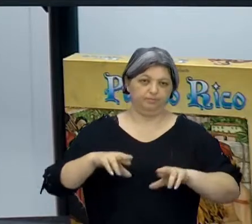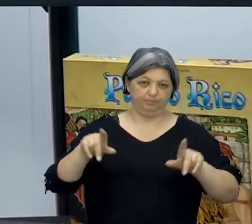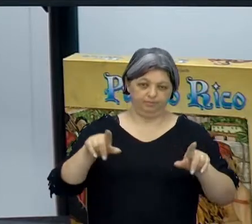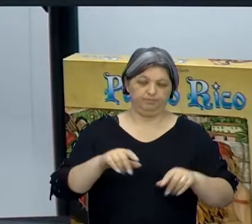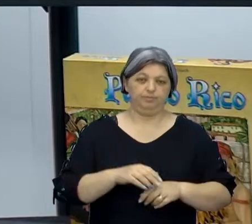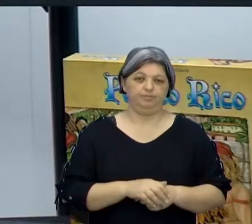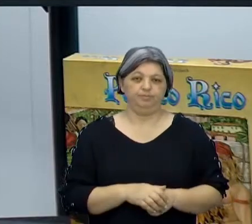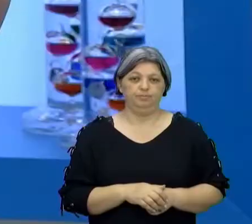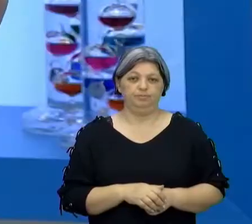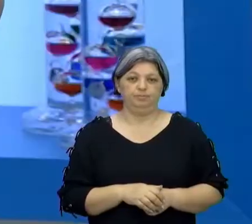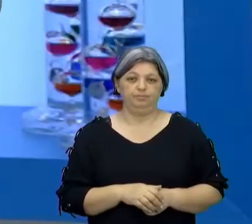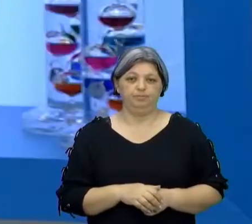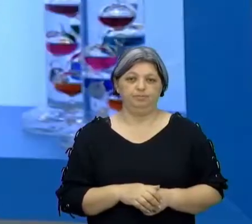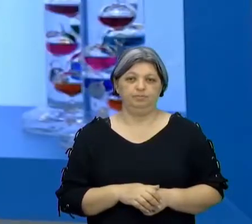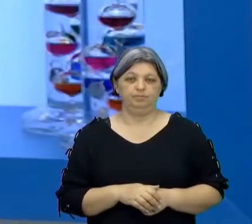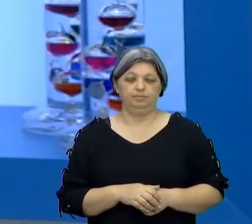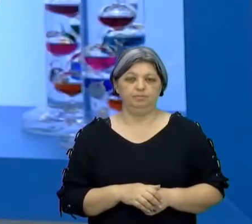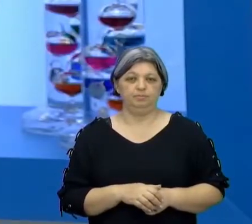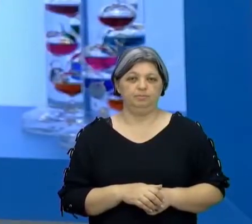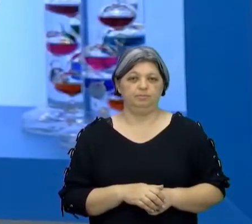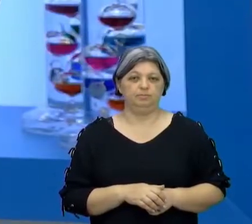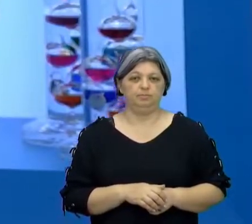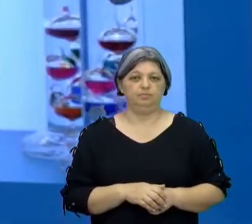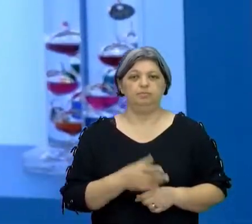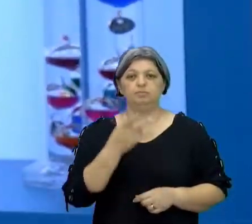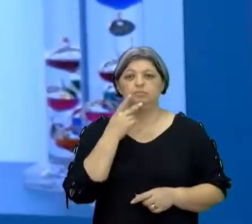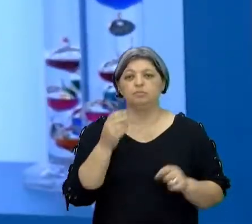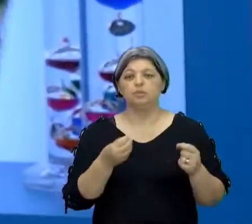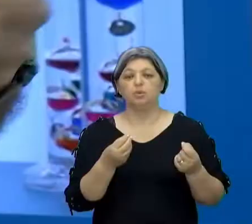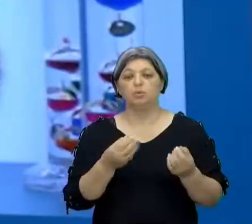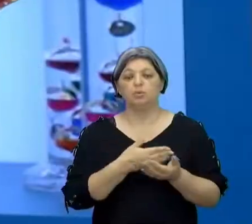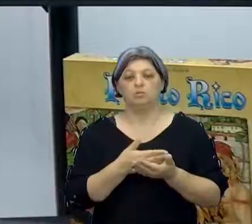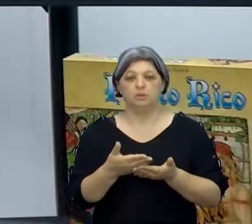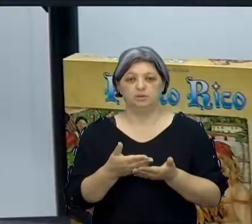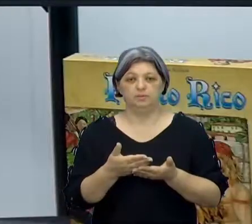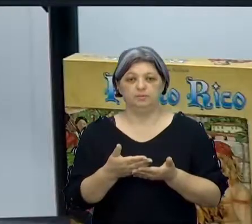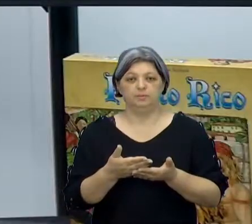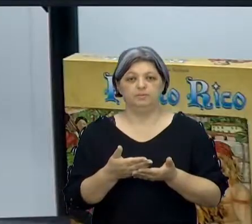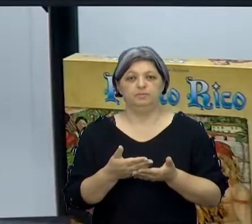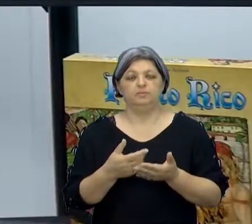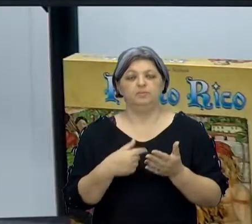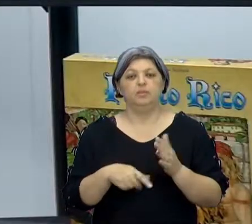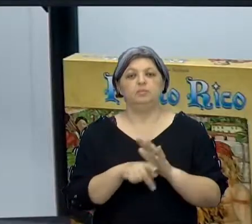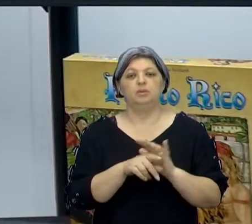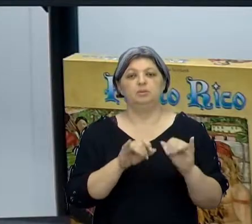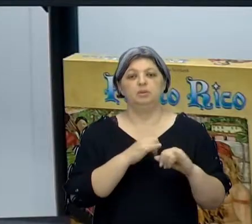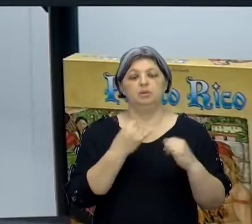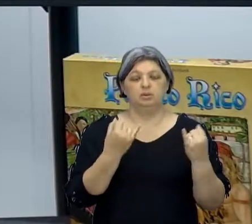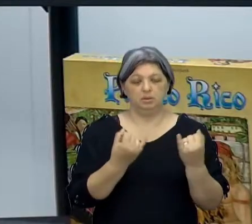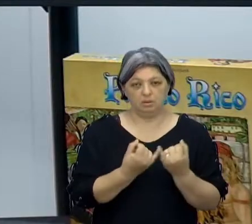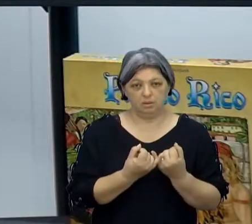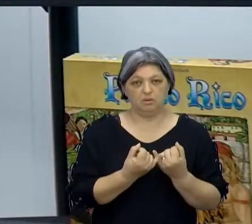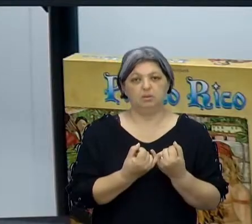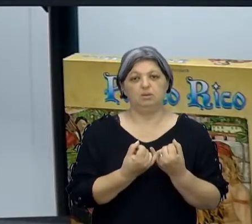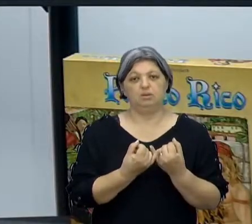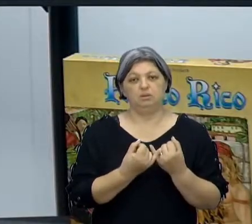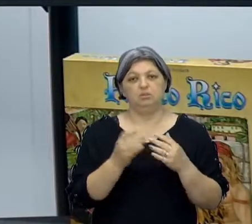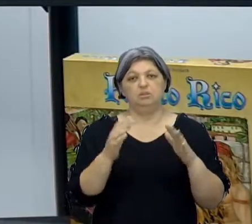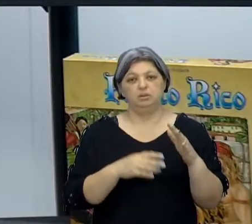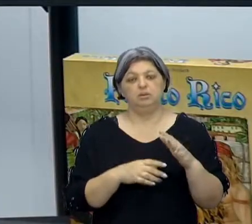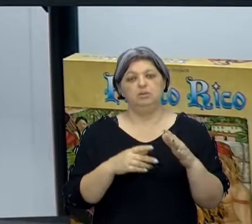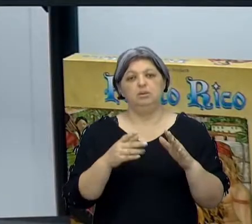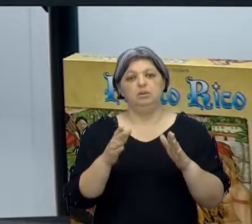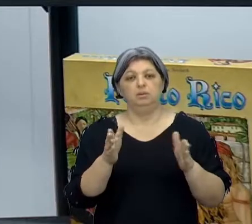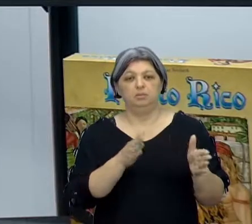diferenças. Ele fala como que é o jogo, então Puerto Rico é disputado em aproximadamente 15